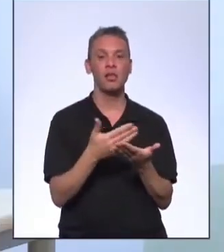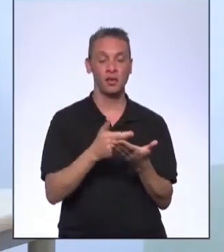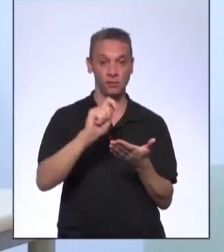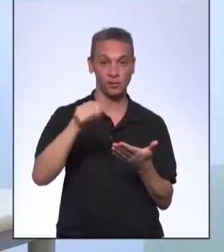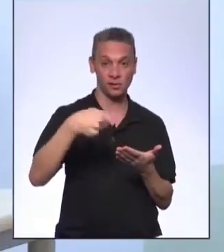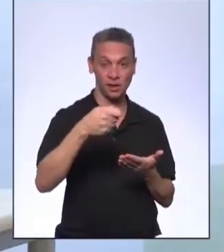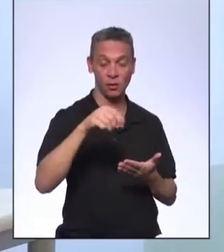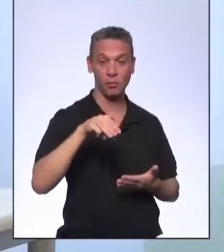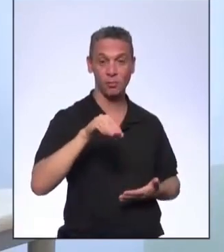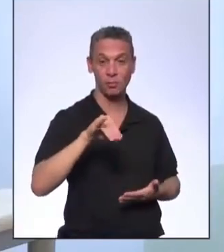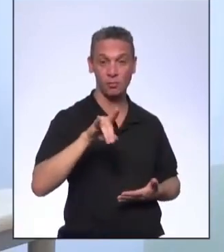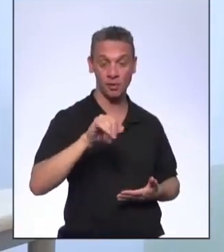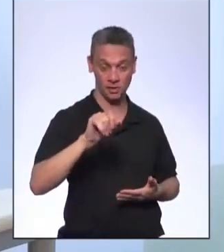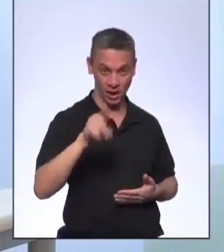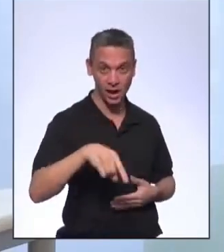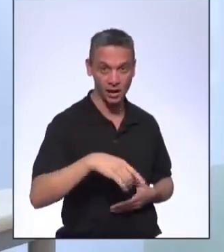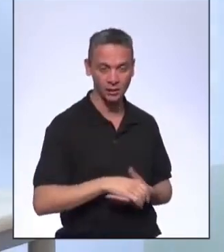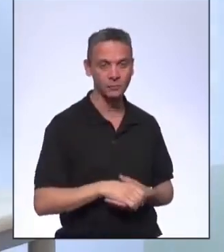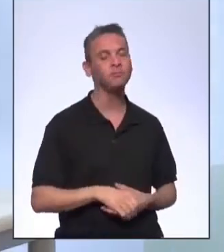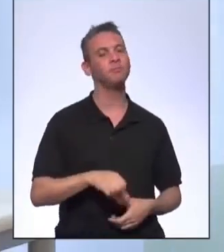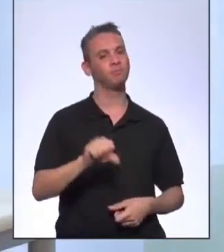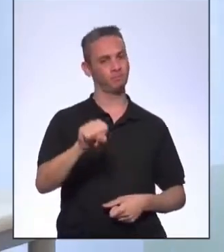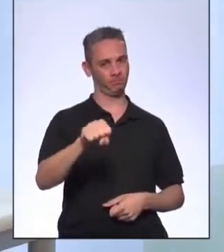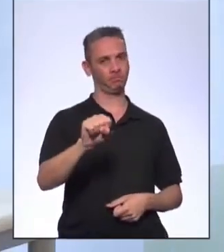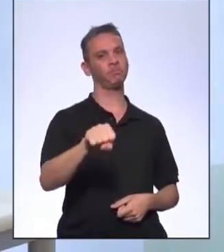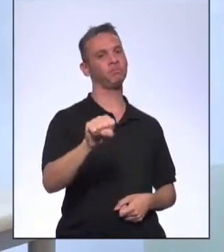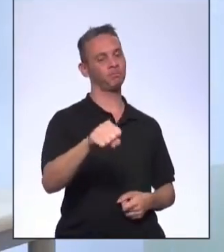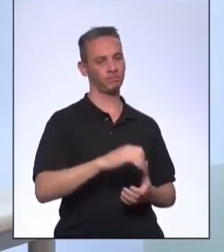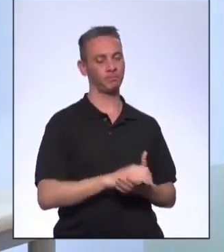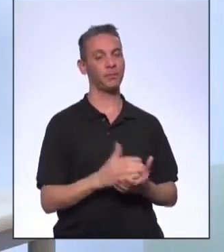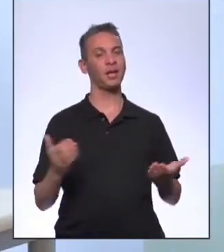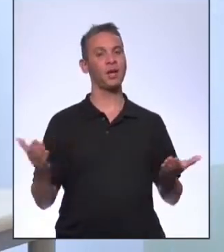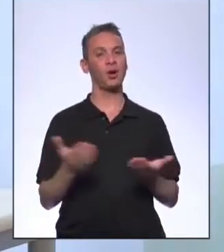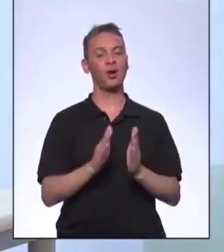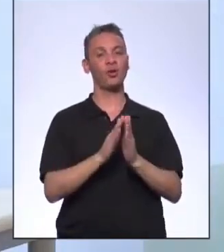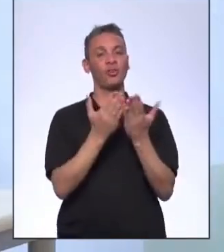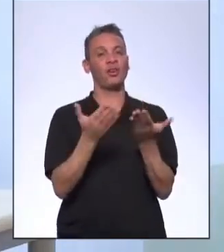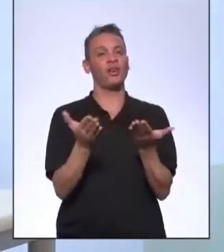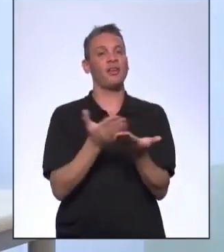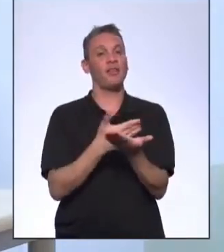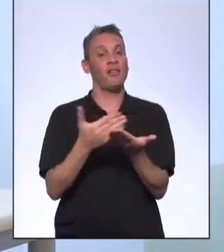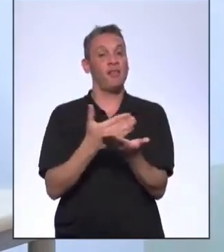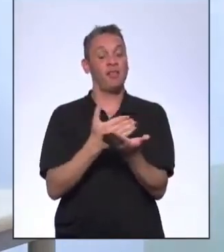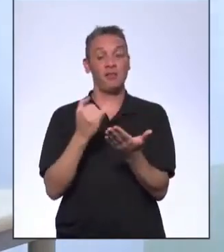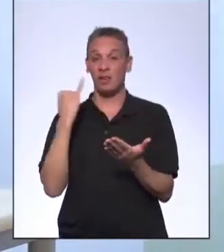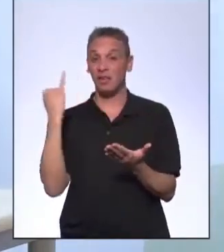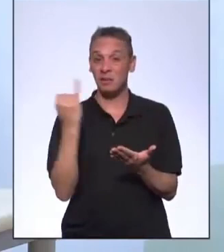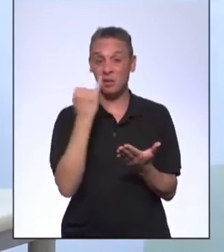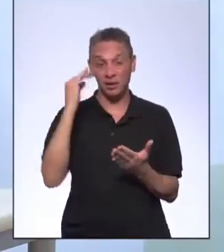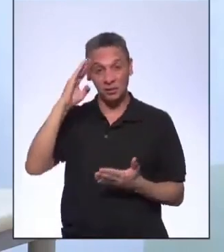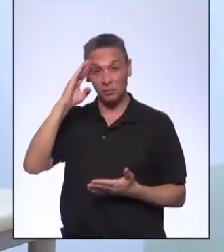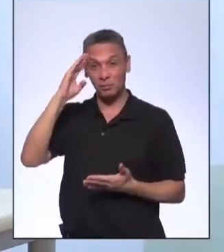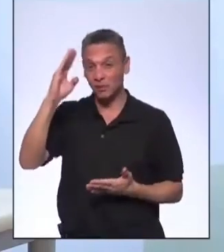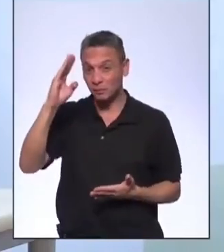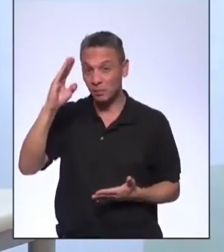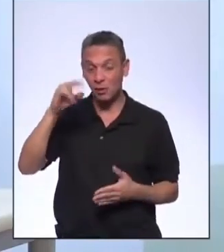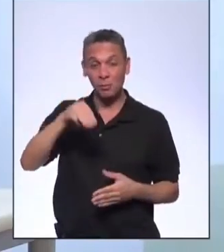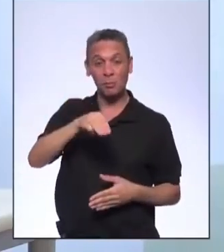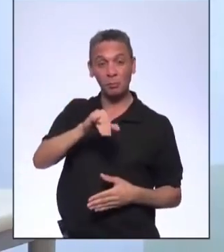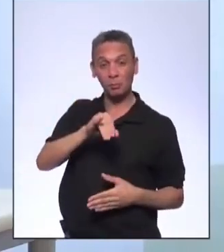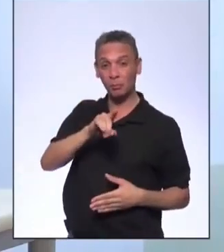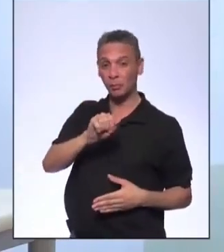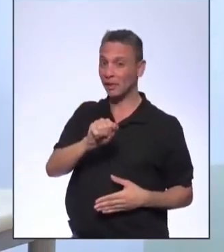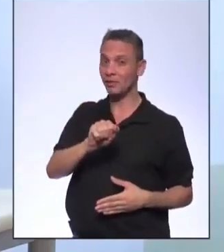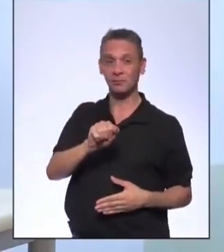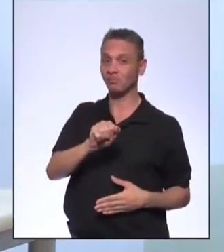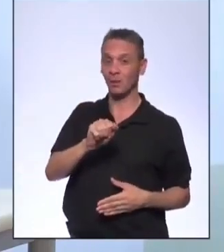né? São. Né? A gente hoje, o livro ele não tem um papel tão importante nessa questão de mídia